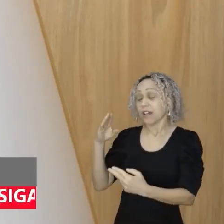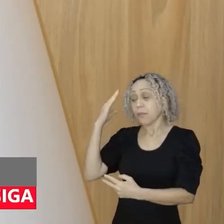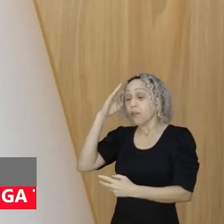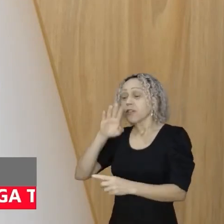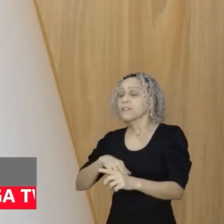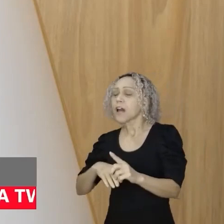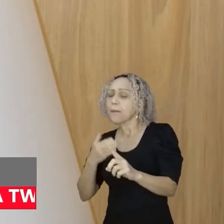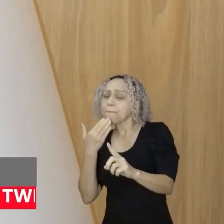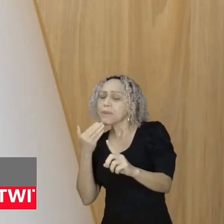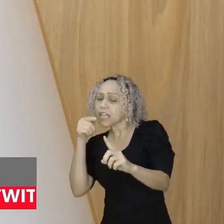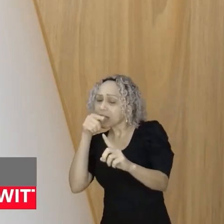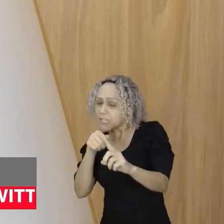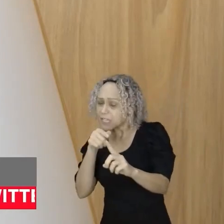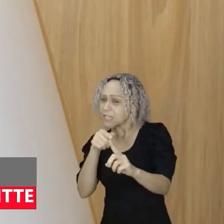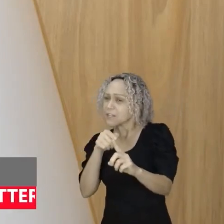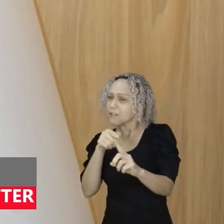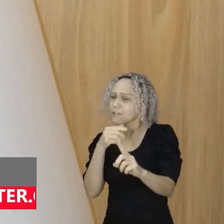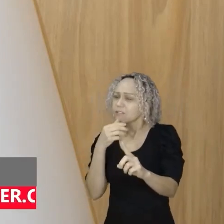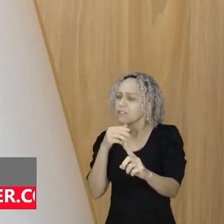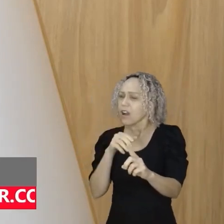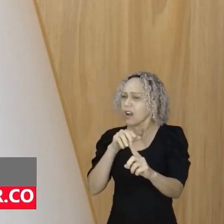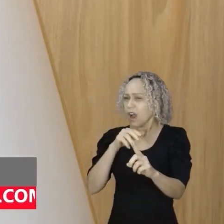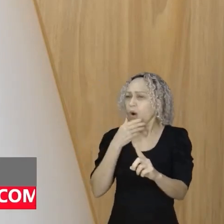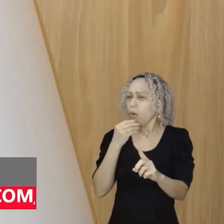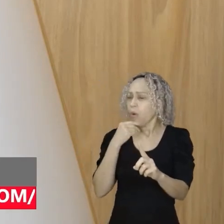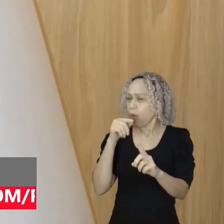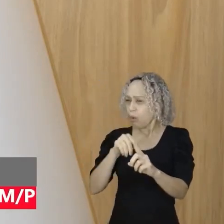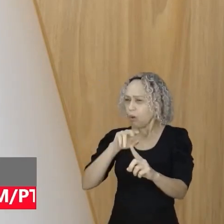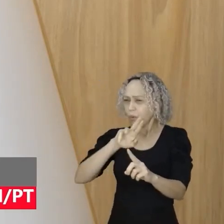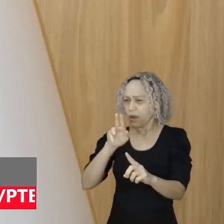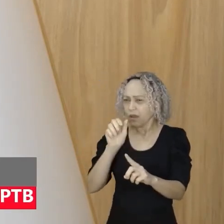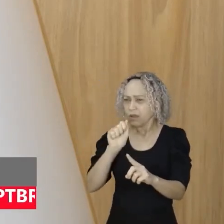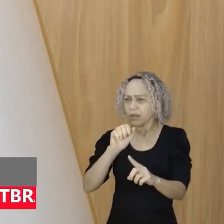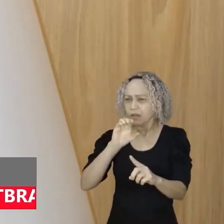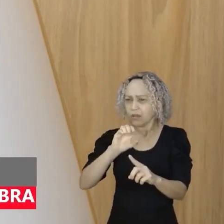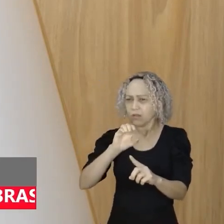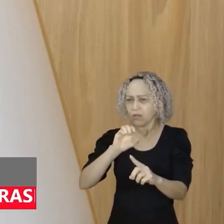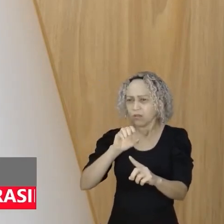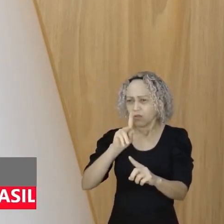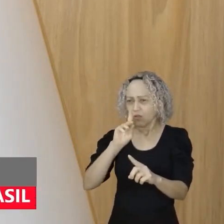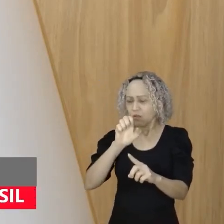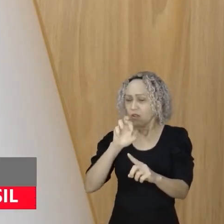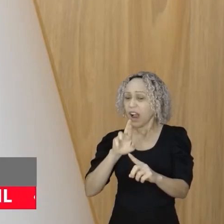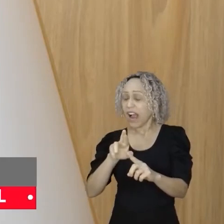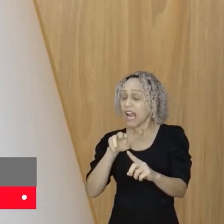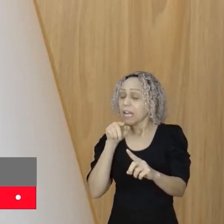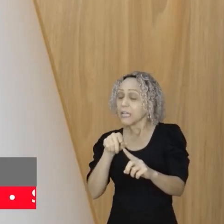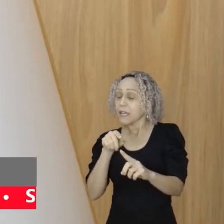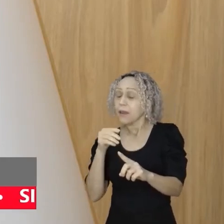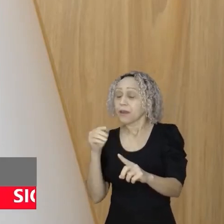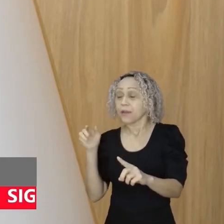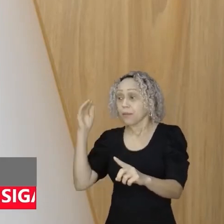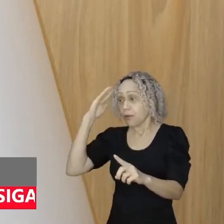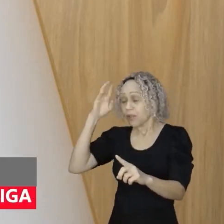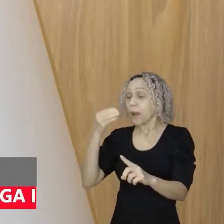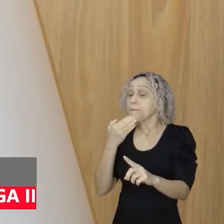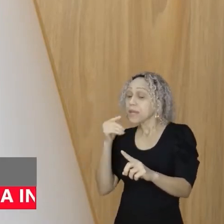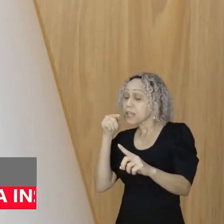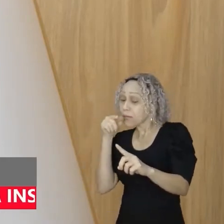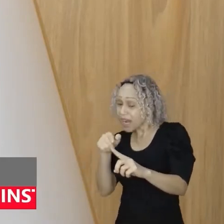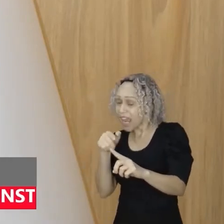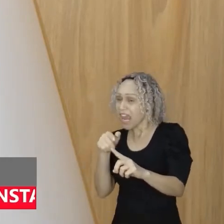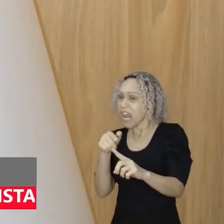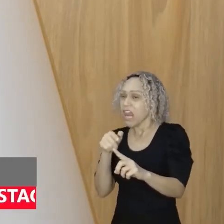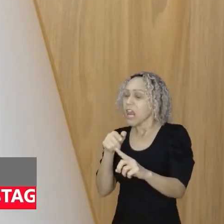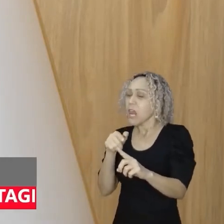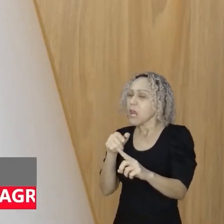Isso só não aconteceu porque um repórter da Veja, na época, hoje ele está no Estadão, ele fotografou o